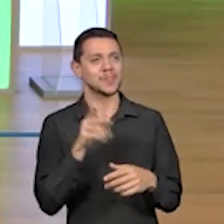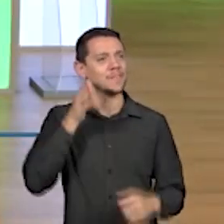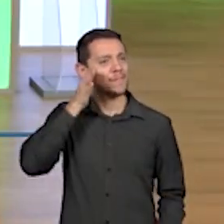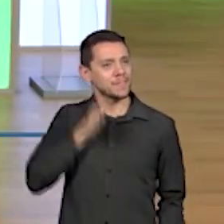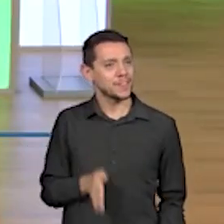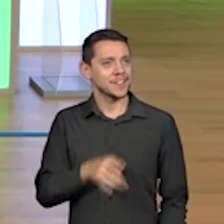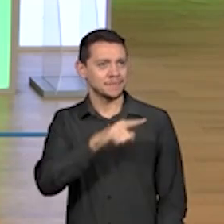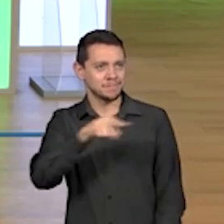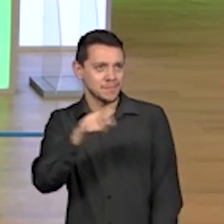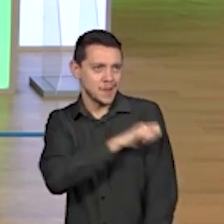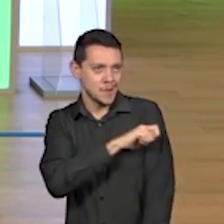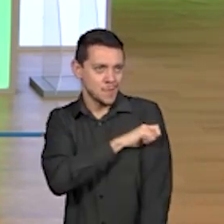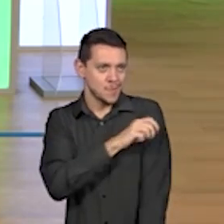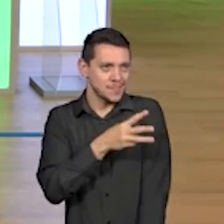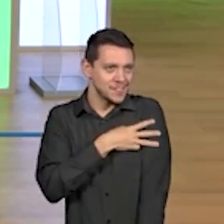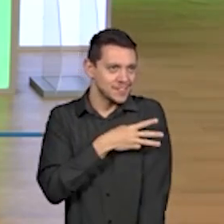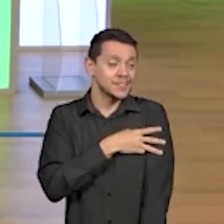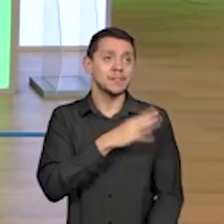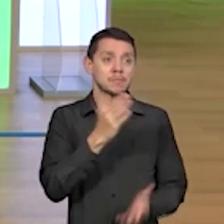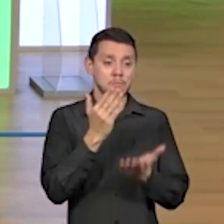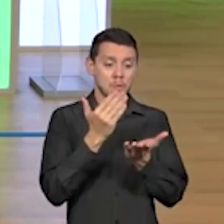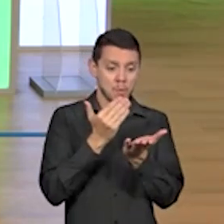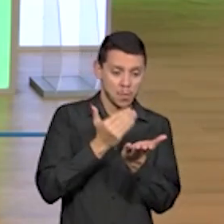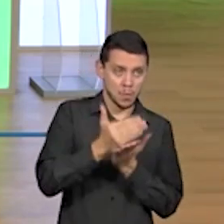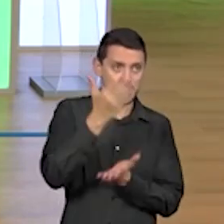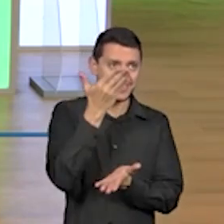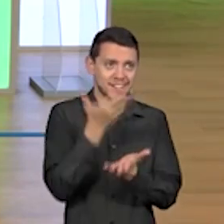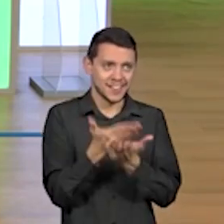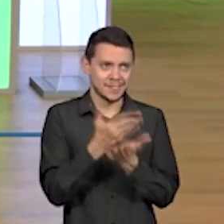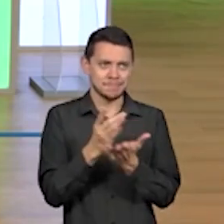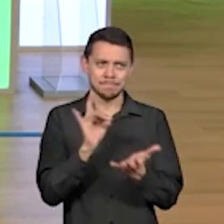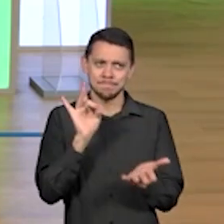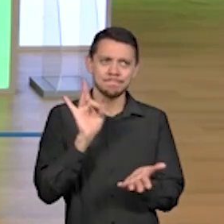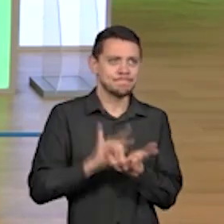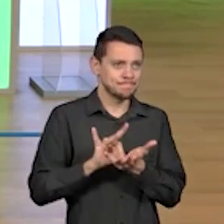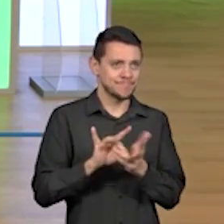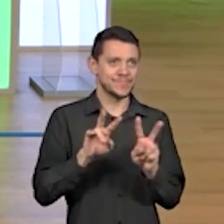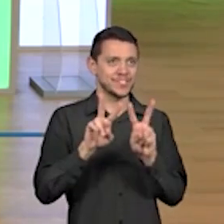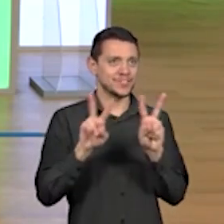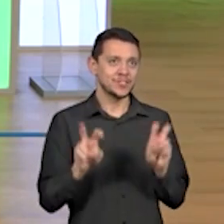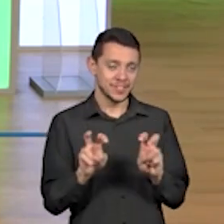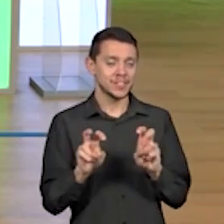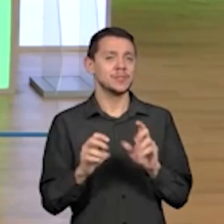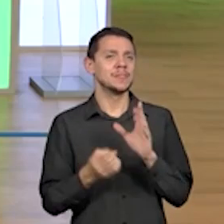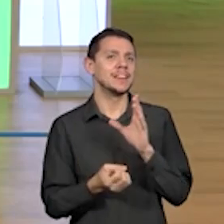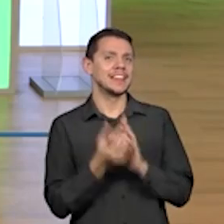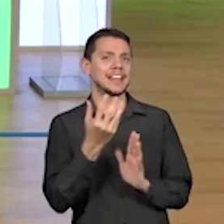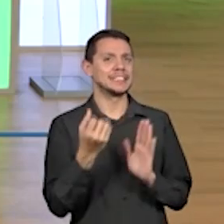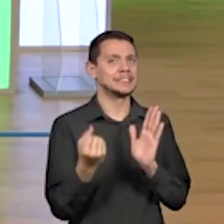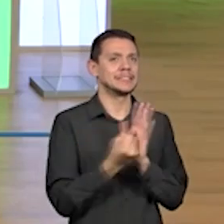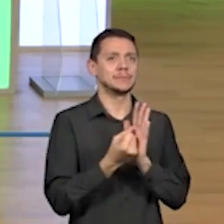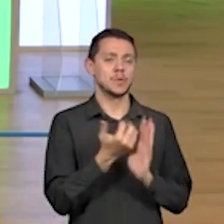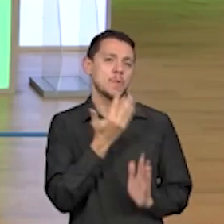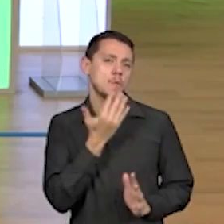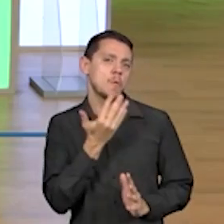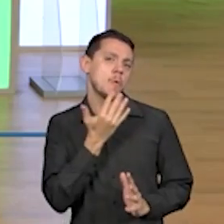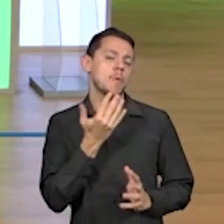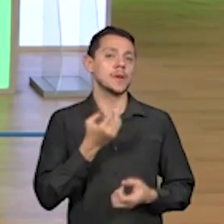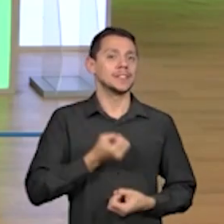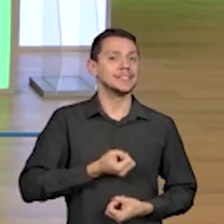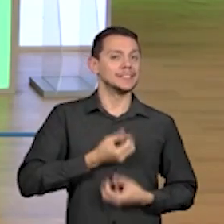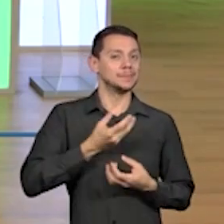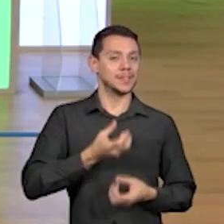terceiro ano, antes de iniciarmos esta aula com o título Criando símbolos, cores e expressões, eu